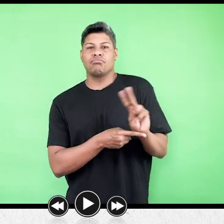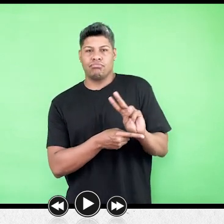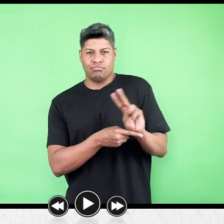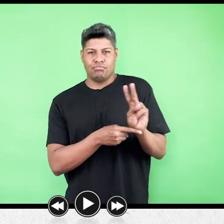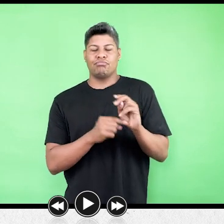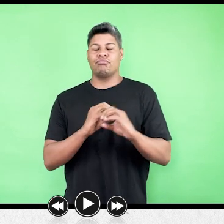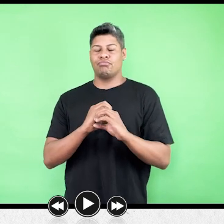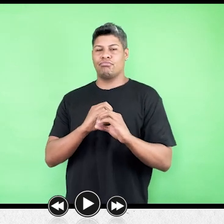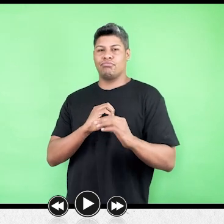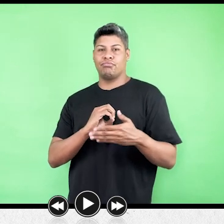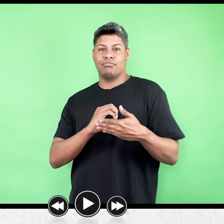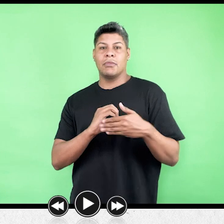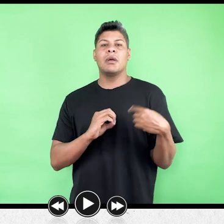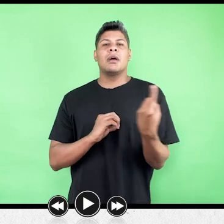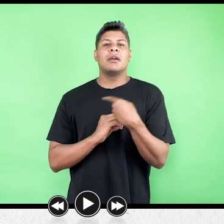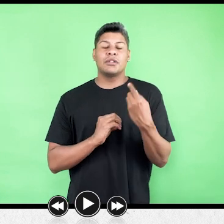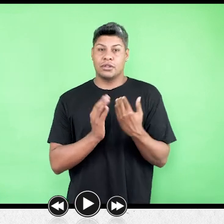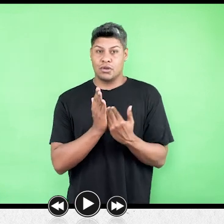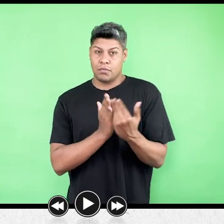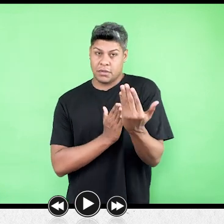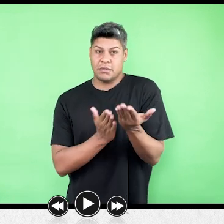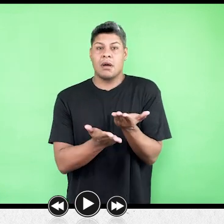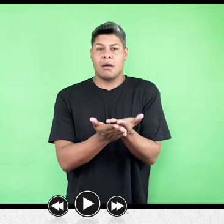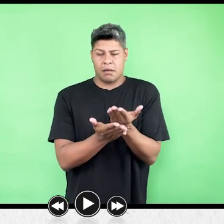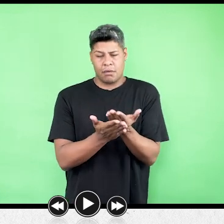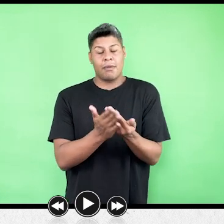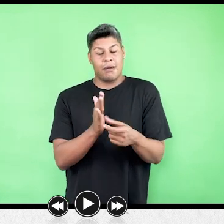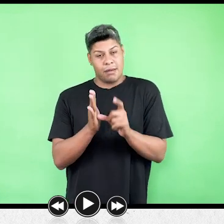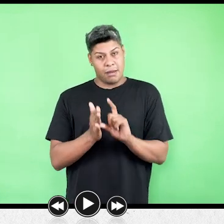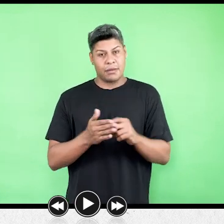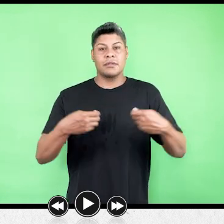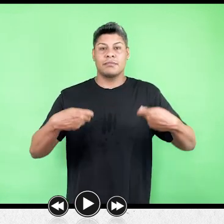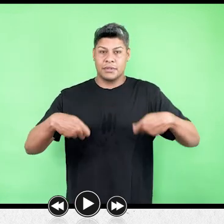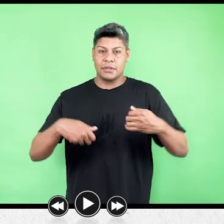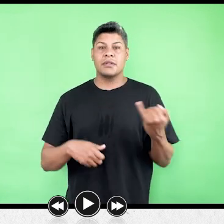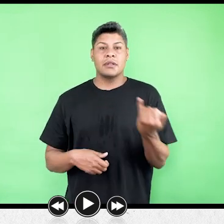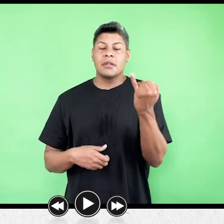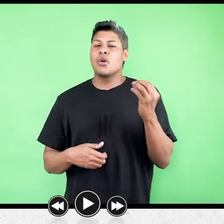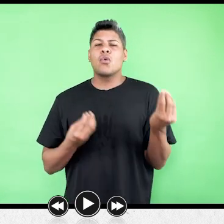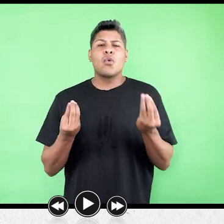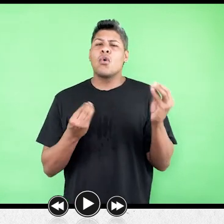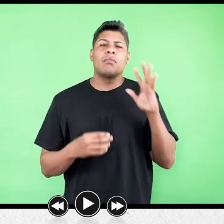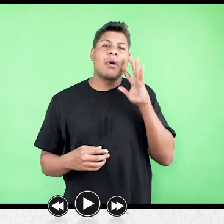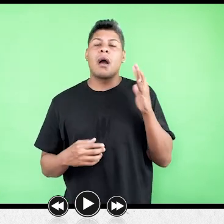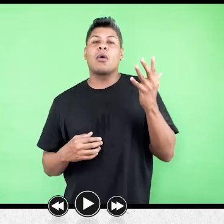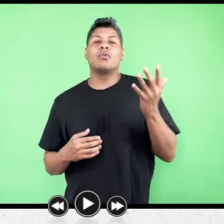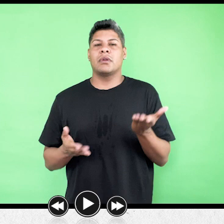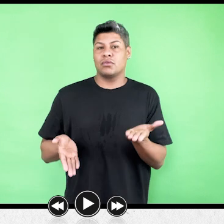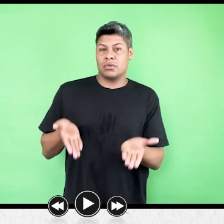saneamento básico. Então, para a gente começar essa aula, é importante a gente entender, como que funciona o tratamento da